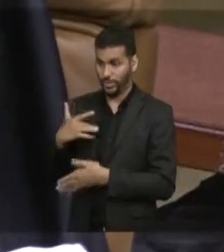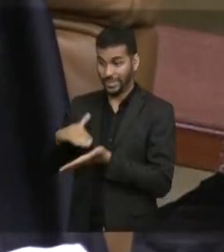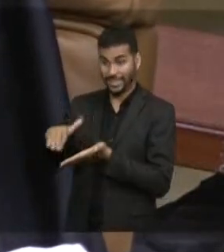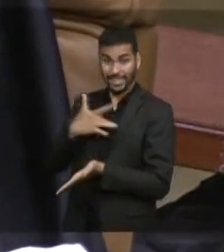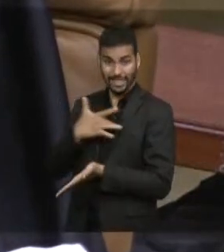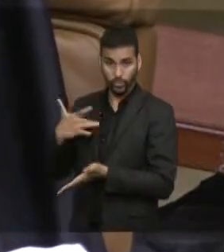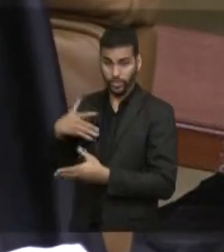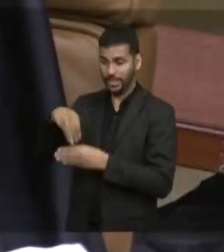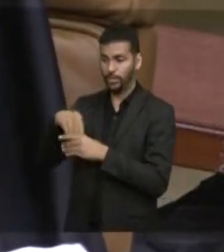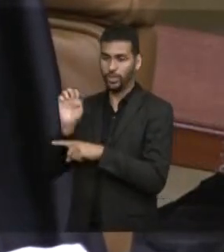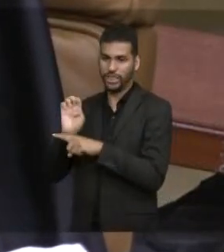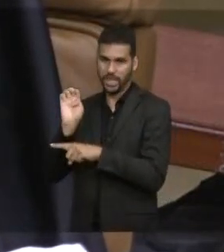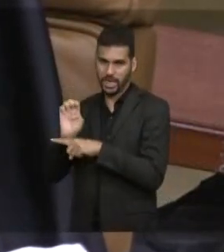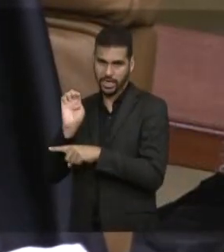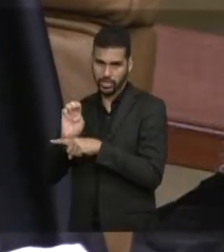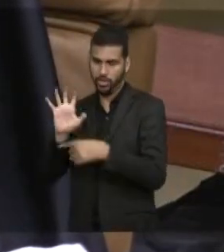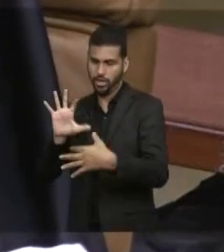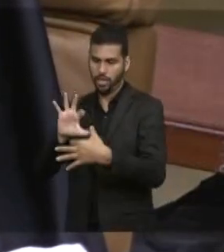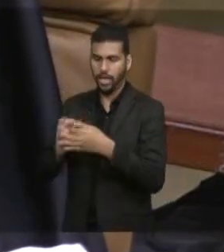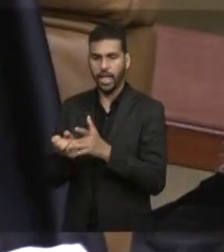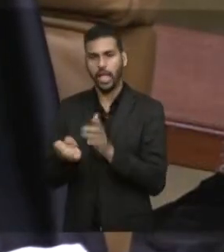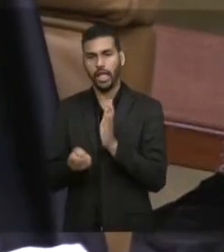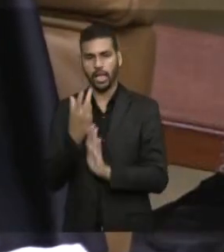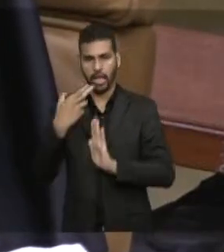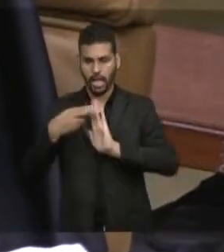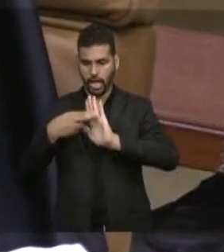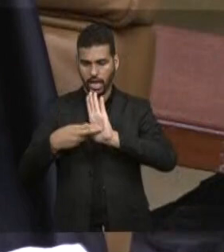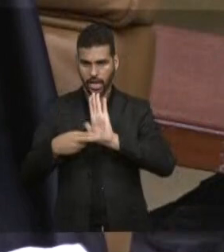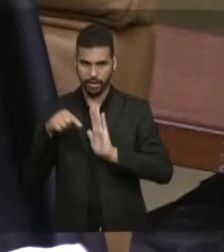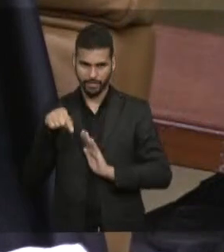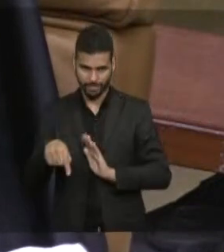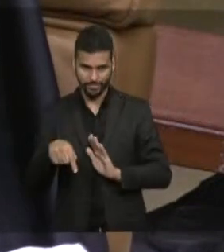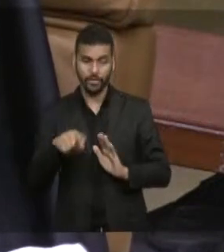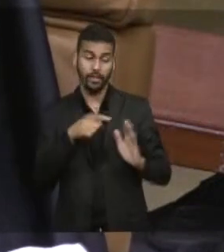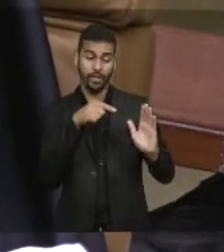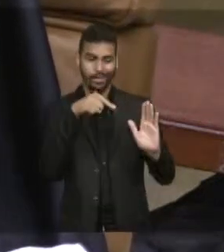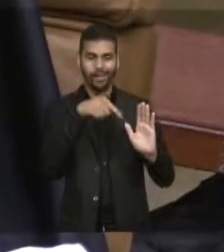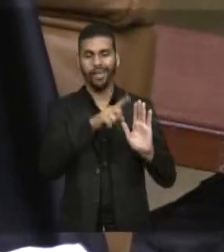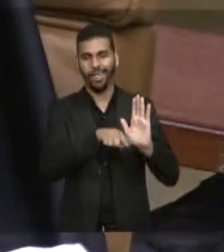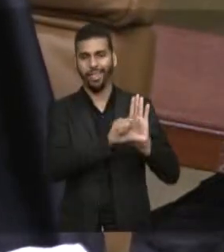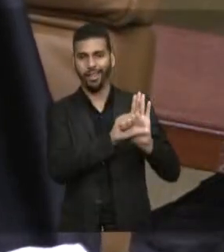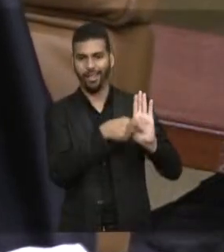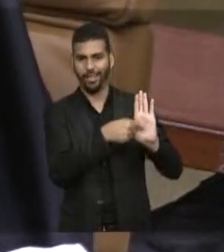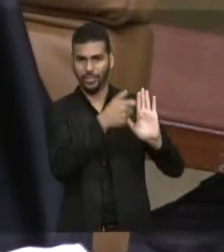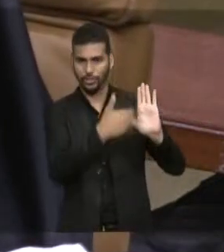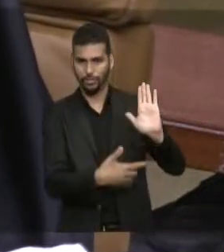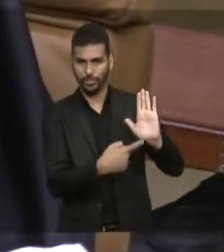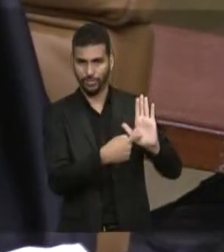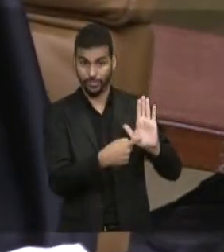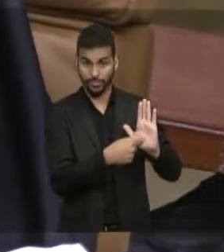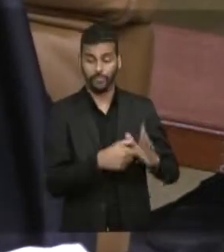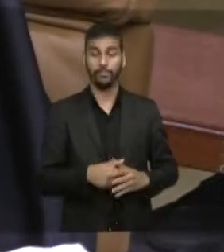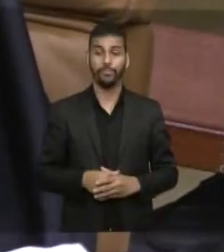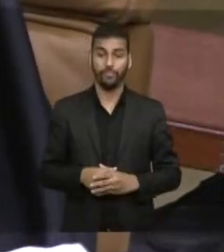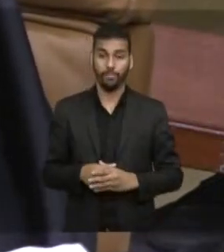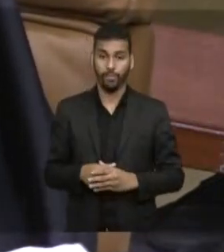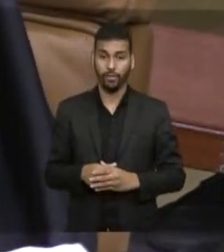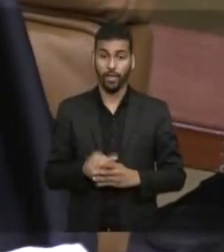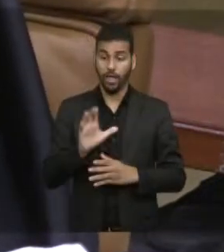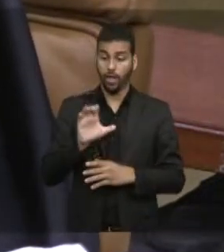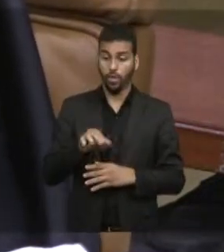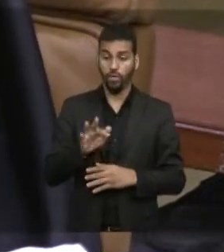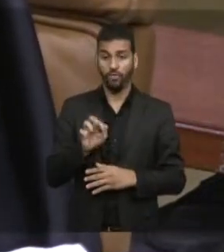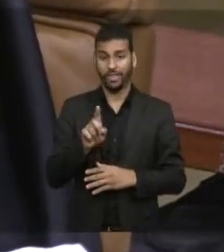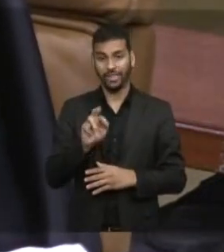estado Esses são os dispositivos fundamentalmente da lei e a Confederação veio inicialmente